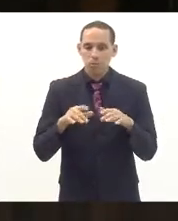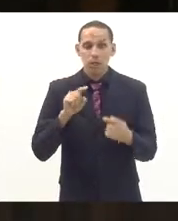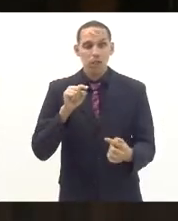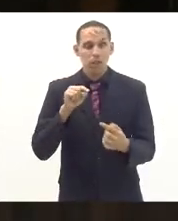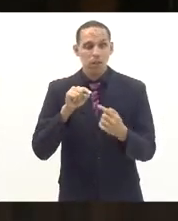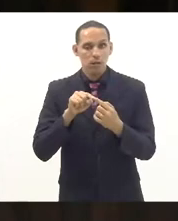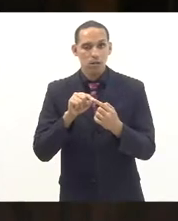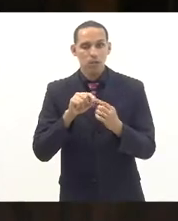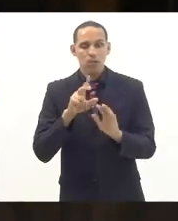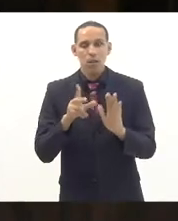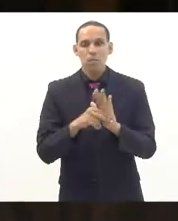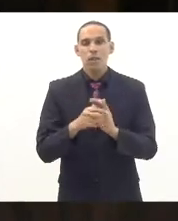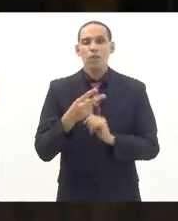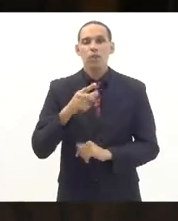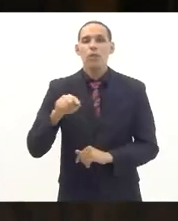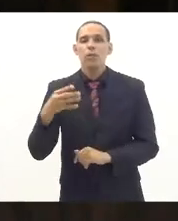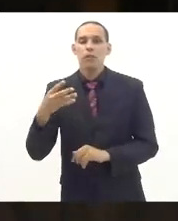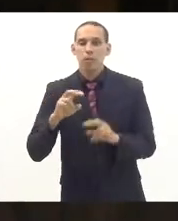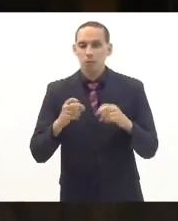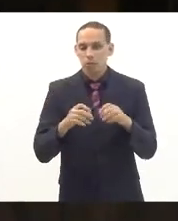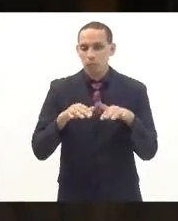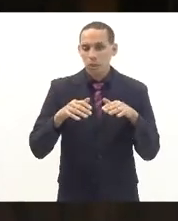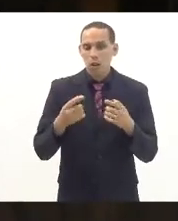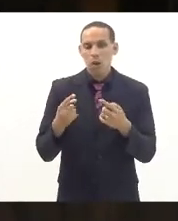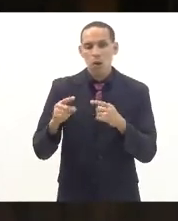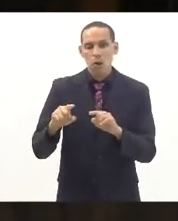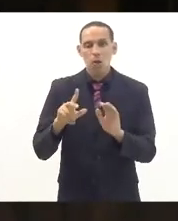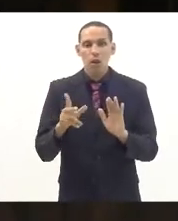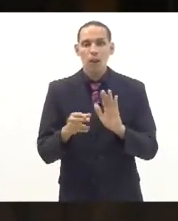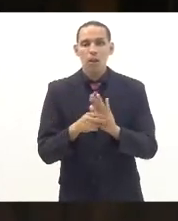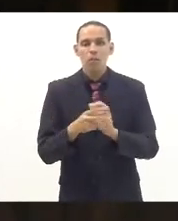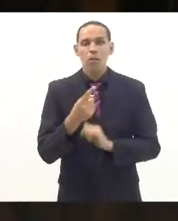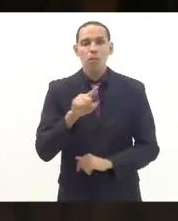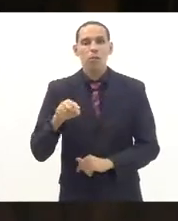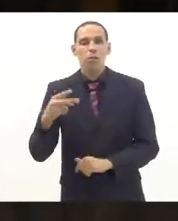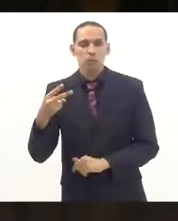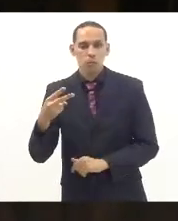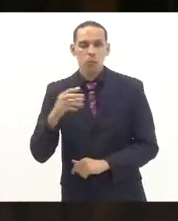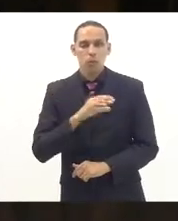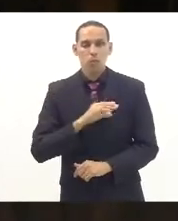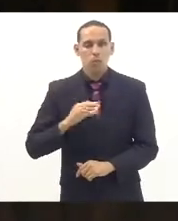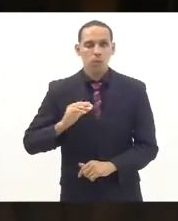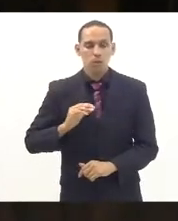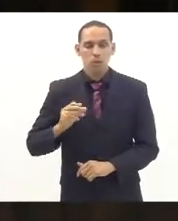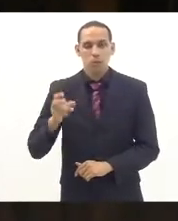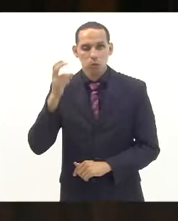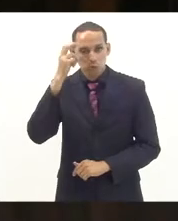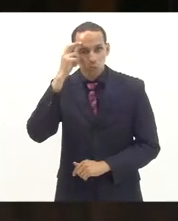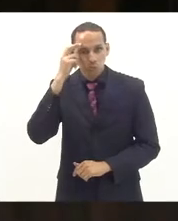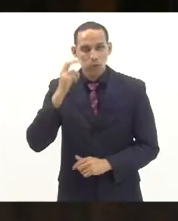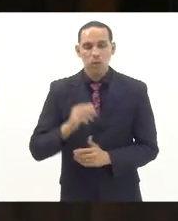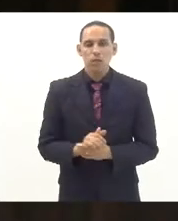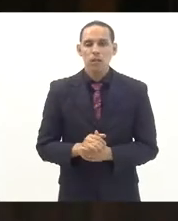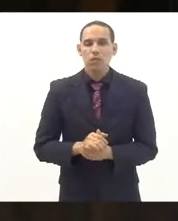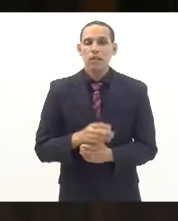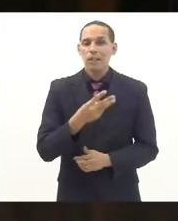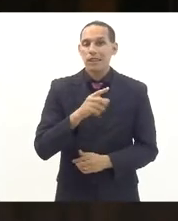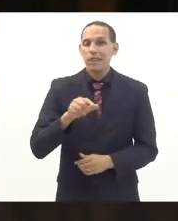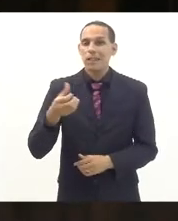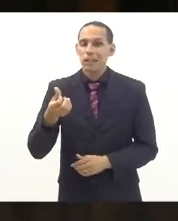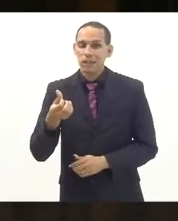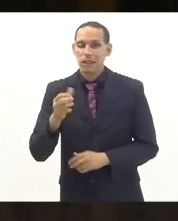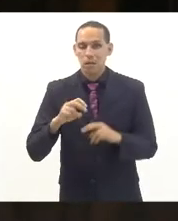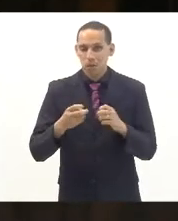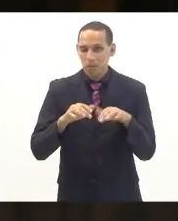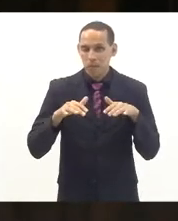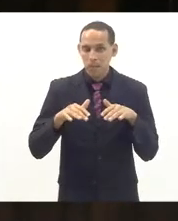favorável ao surgimento das emendas dois e Quatro de plenário contrário às emendas 1 e 2 da comissão de a comissão de cultura e três e